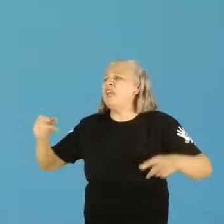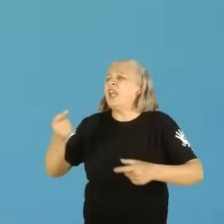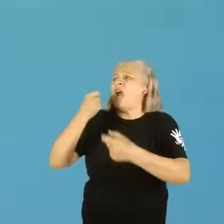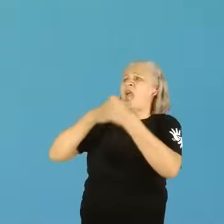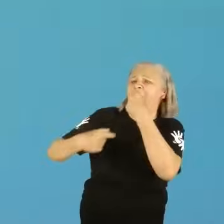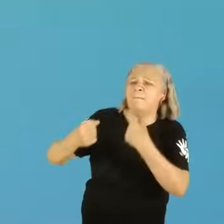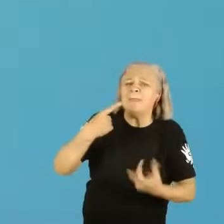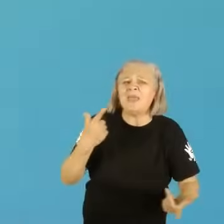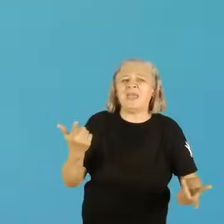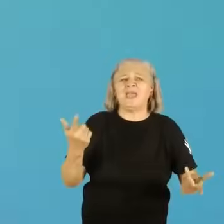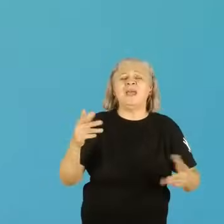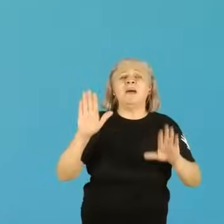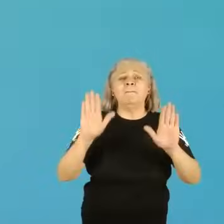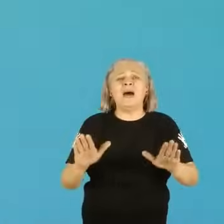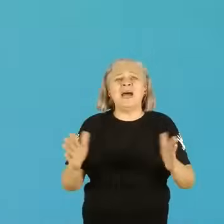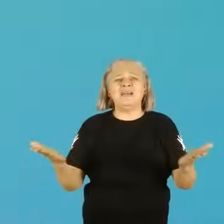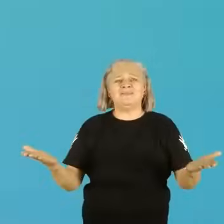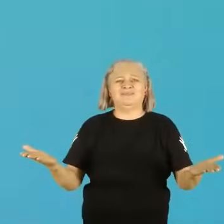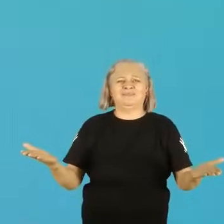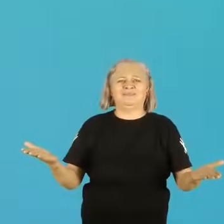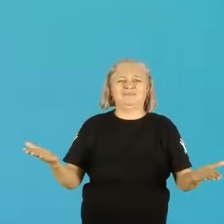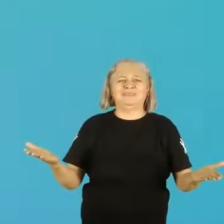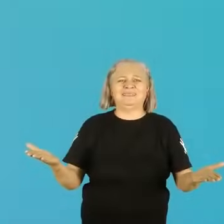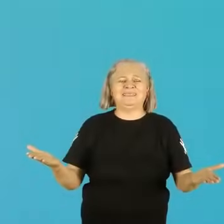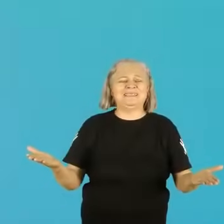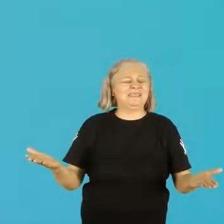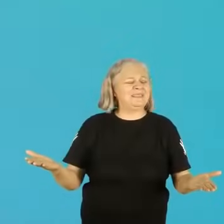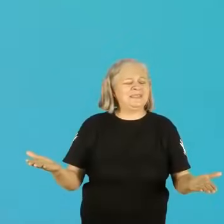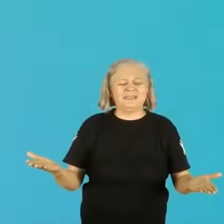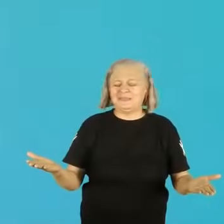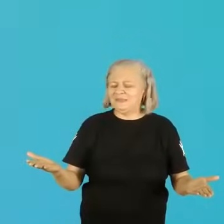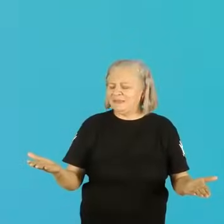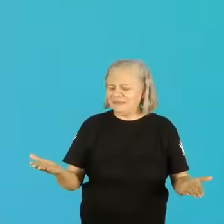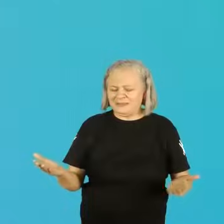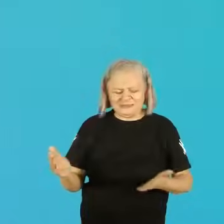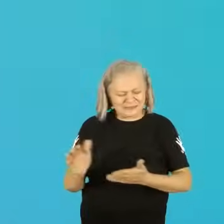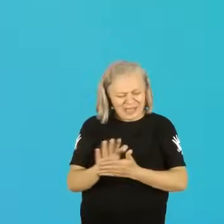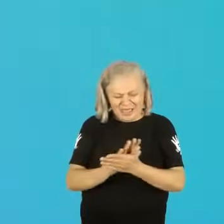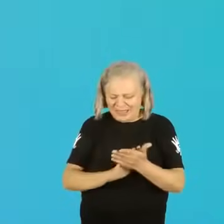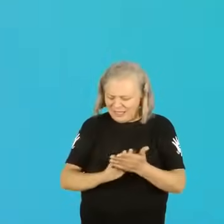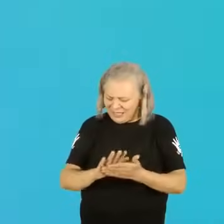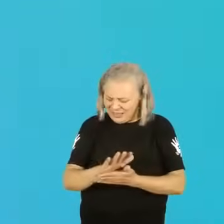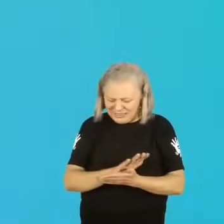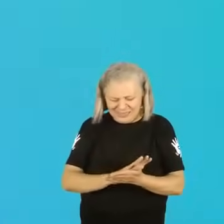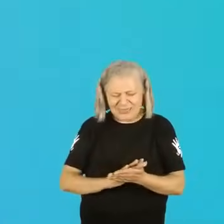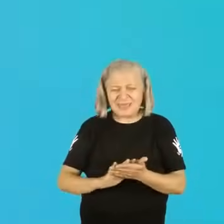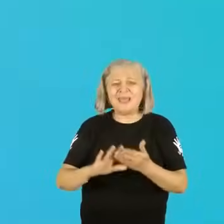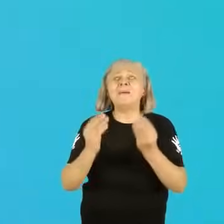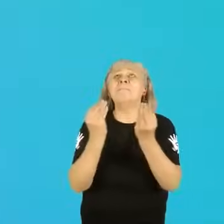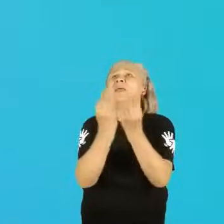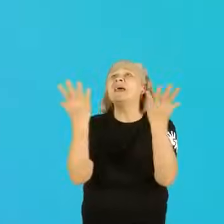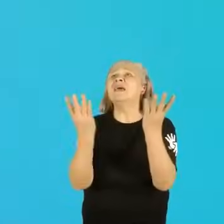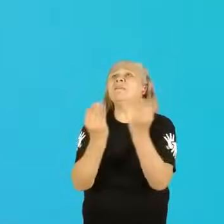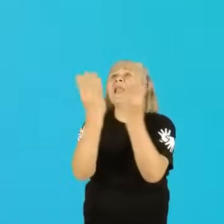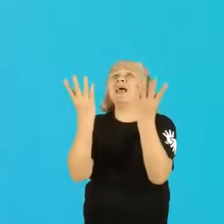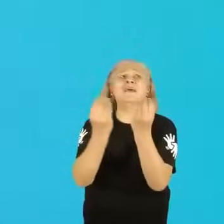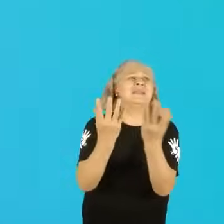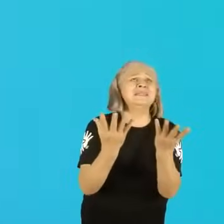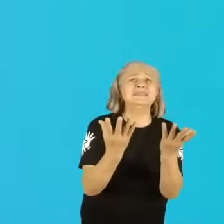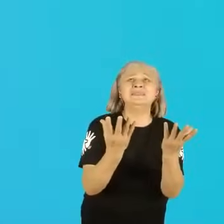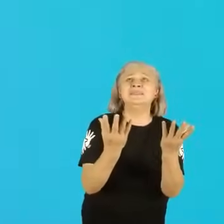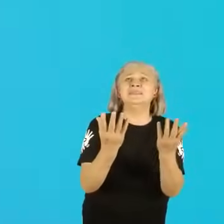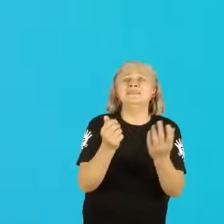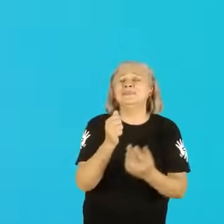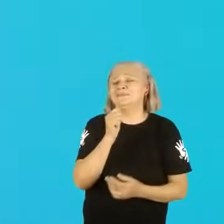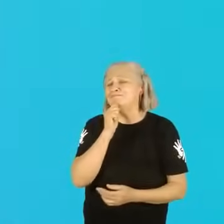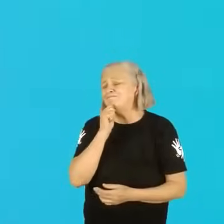e ninguém está te condenando por você não ter feito a sua parte, porque o milagre é sempre uma cooperação do teu